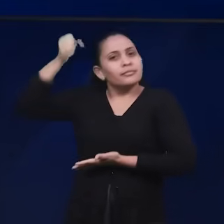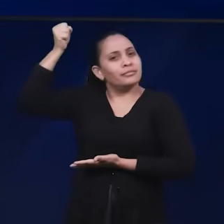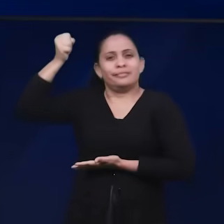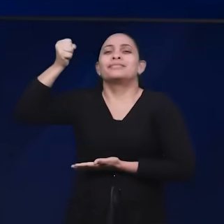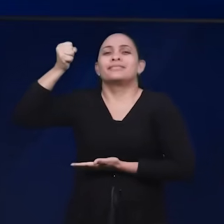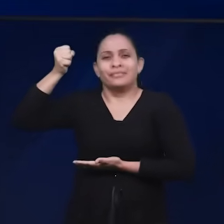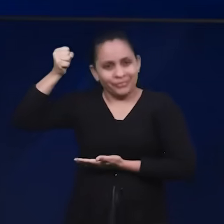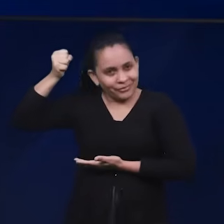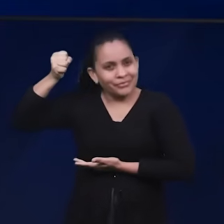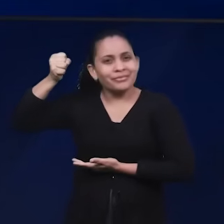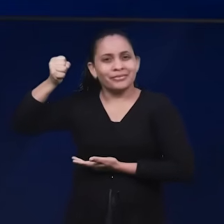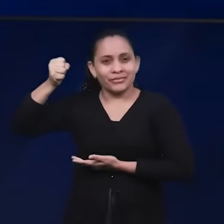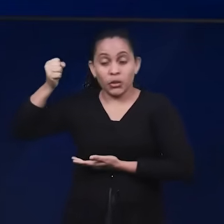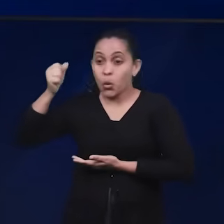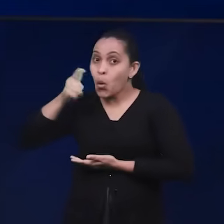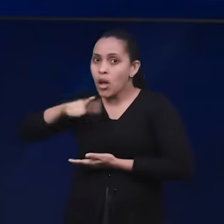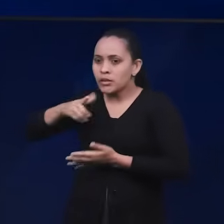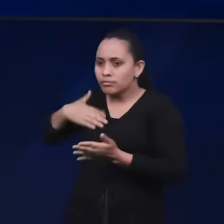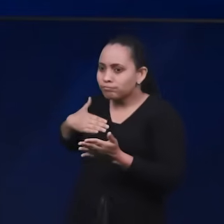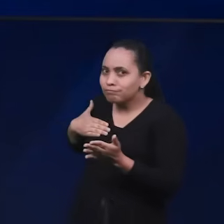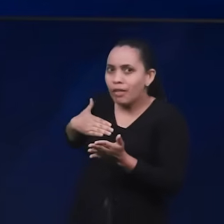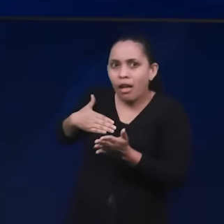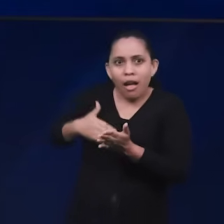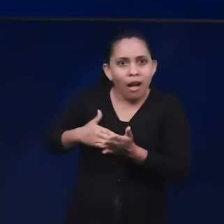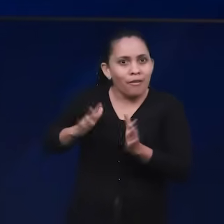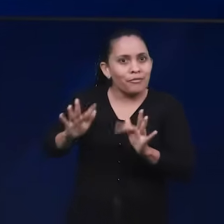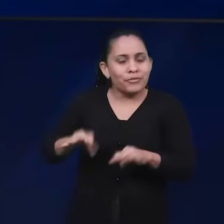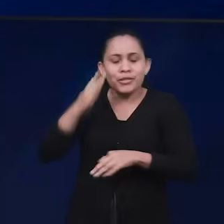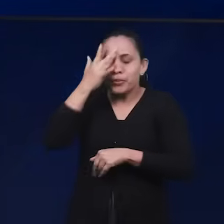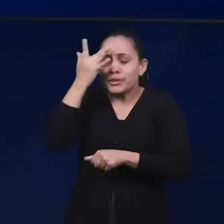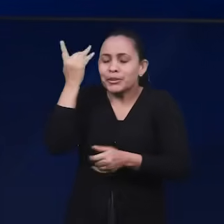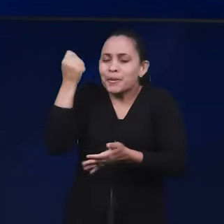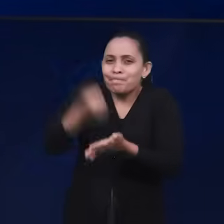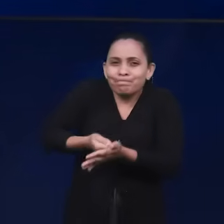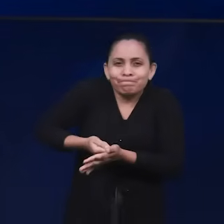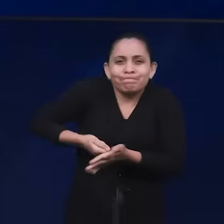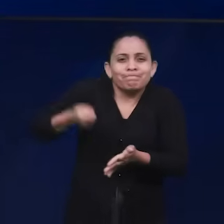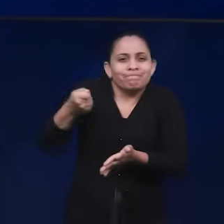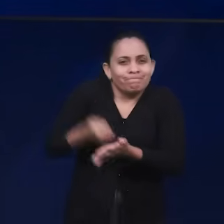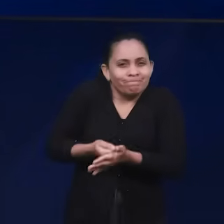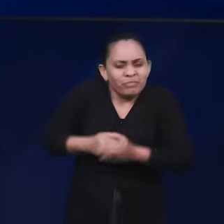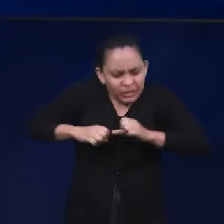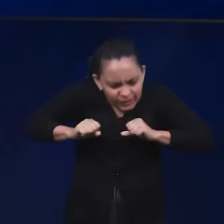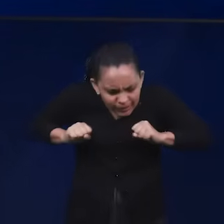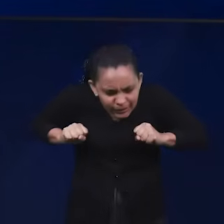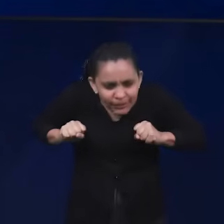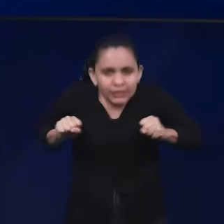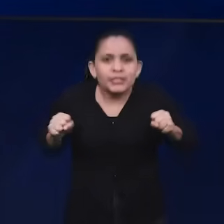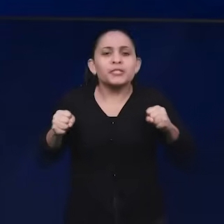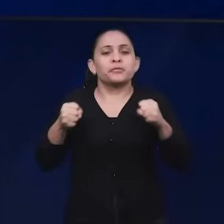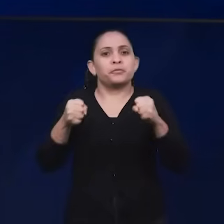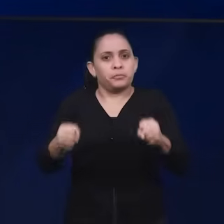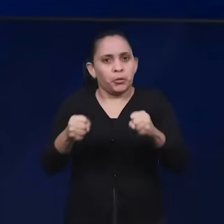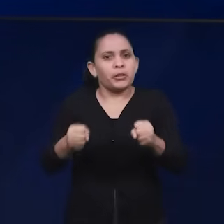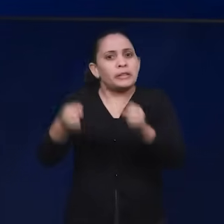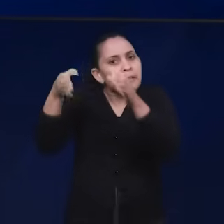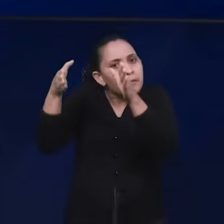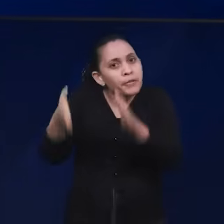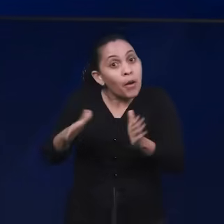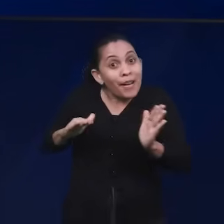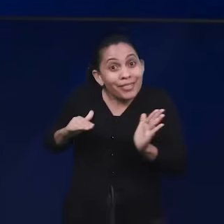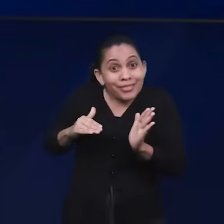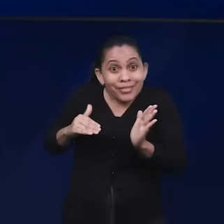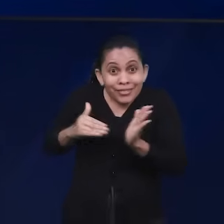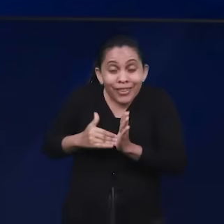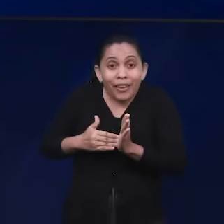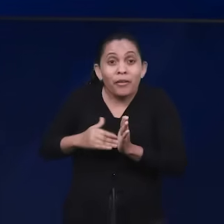fim. Aquele que perseverar até o fim, este será salvo. Então voltamos aqui